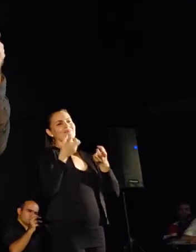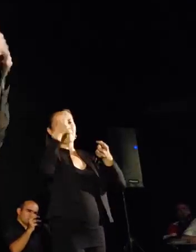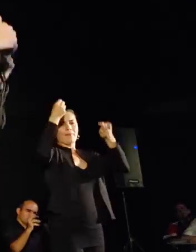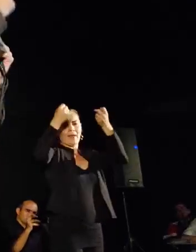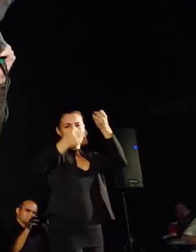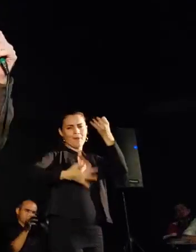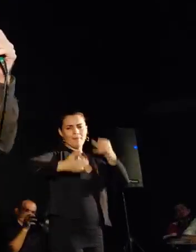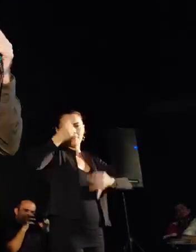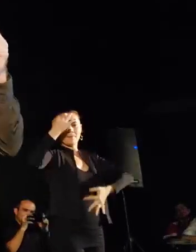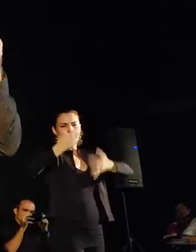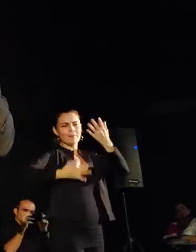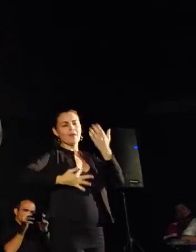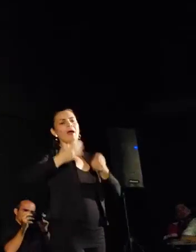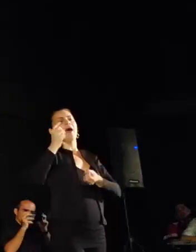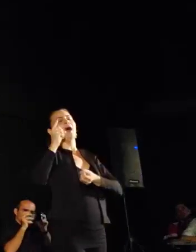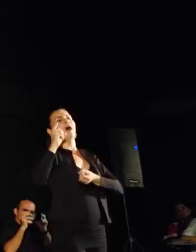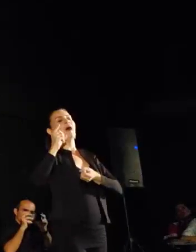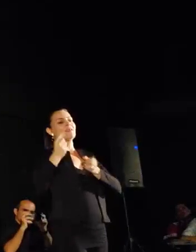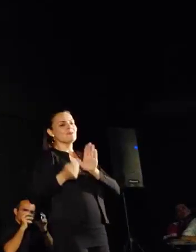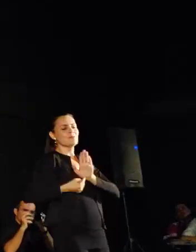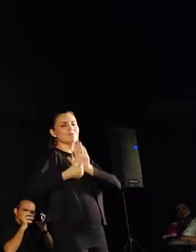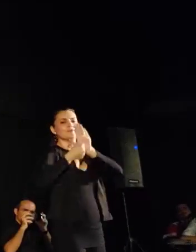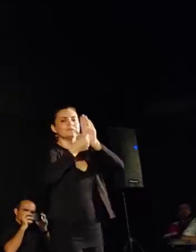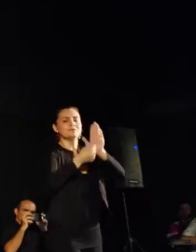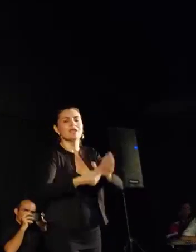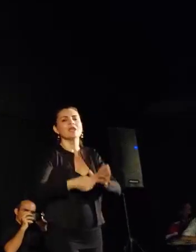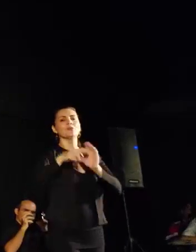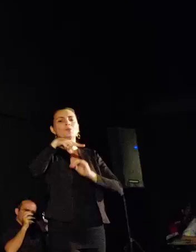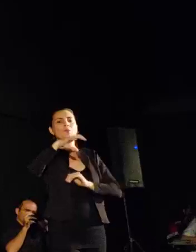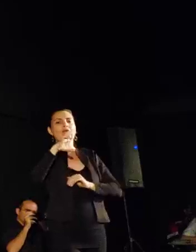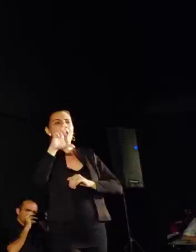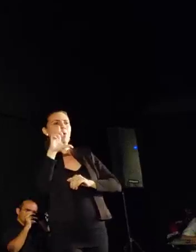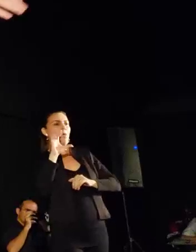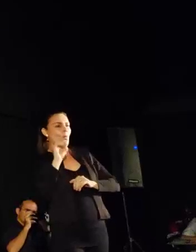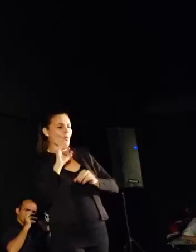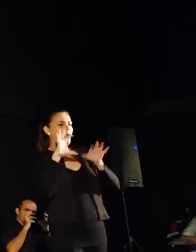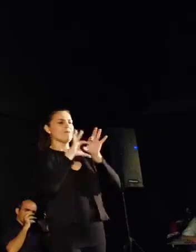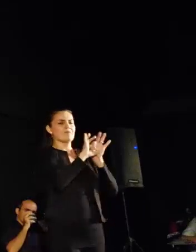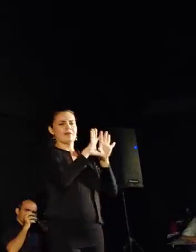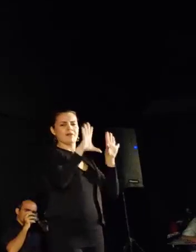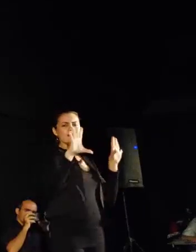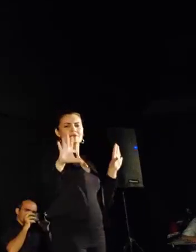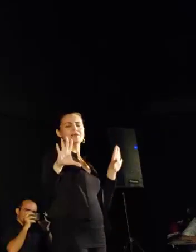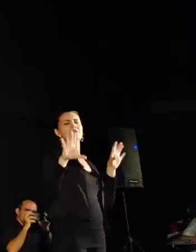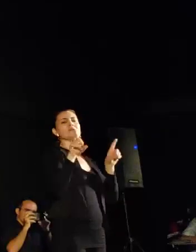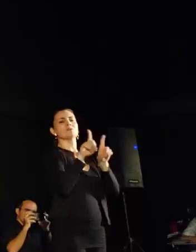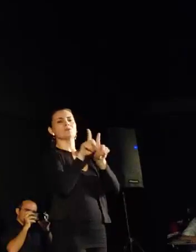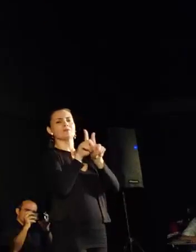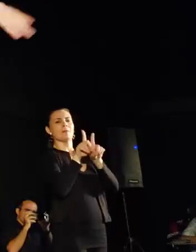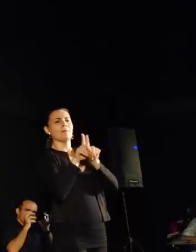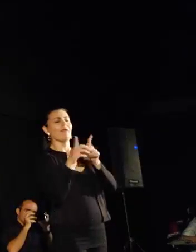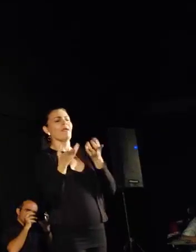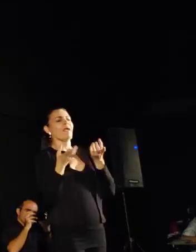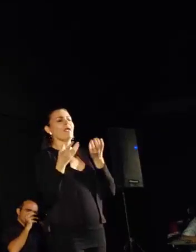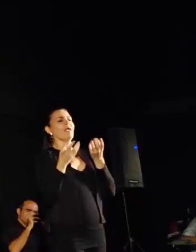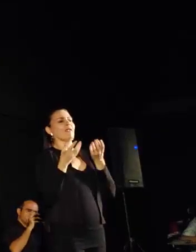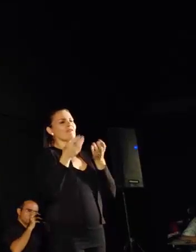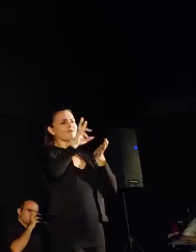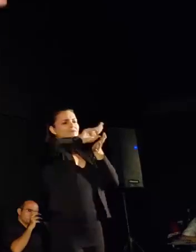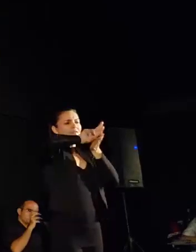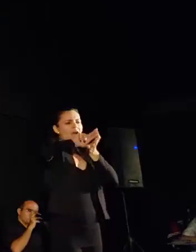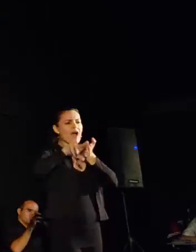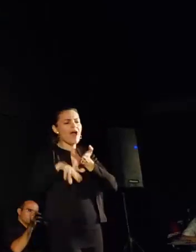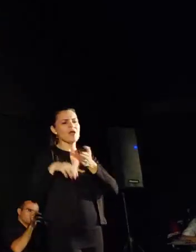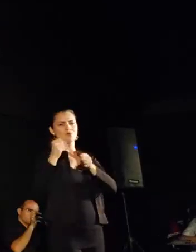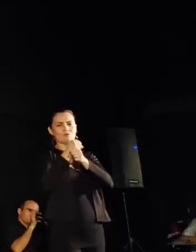o aparecimento do neoliberalismo, entre outras coisas do ordoliberalismo, do von Mises, Hayek, né, nos